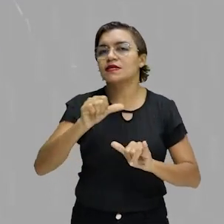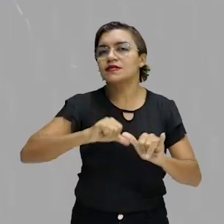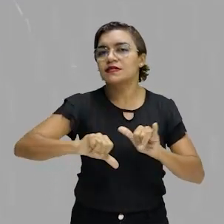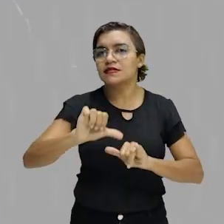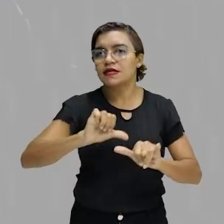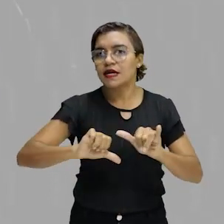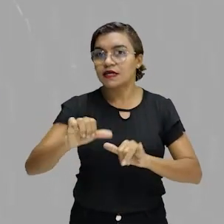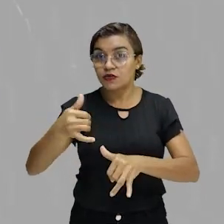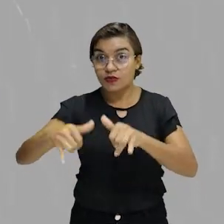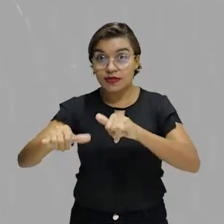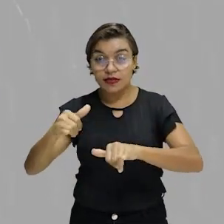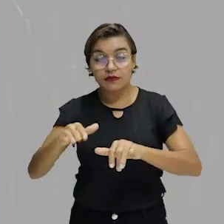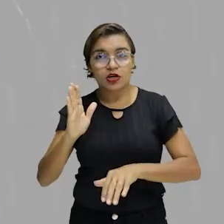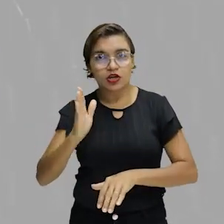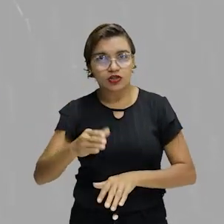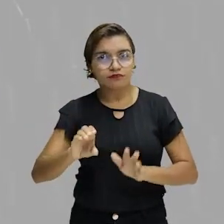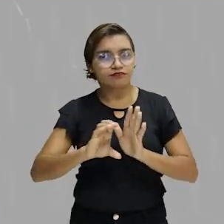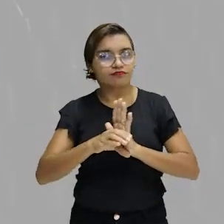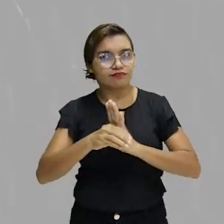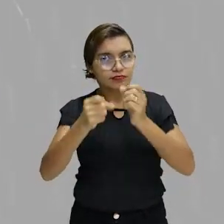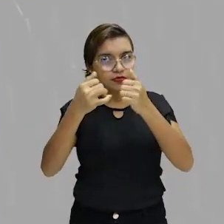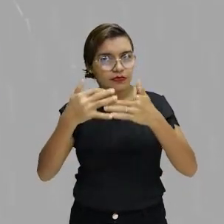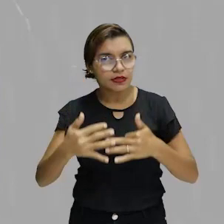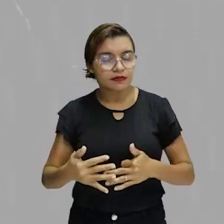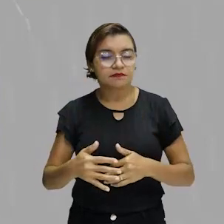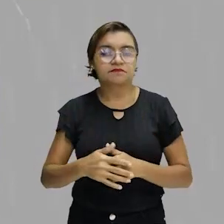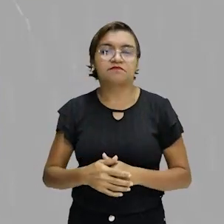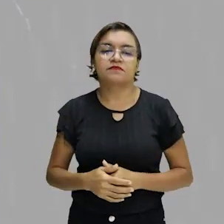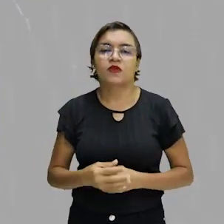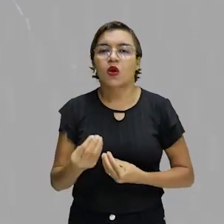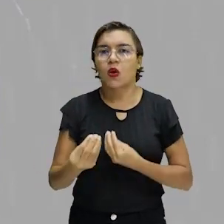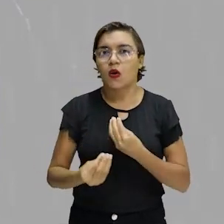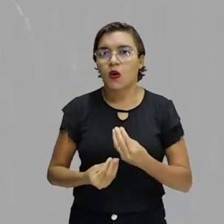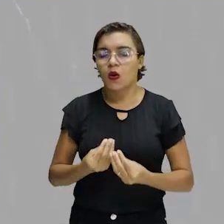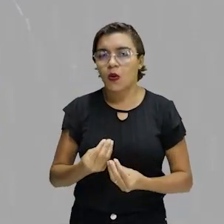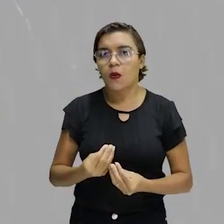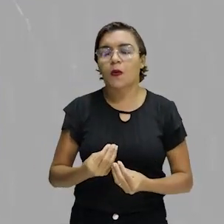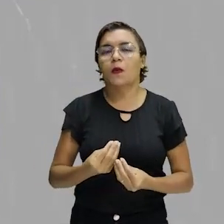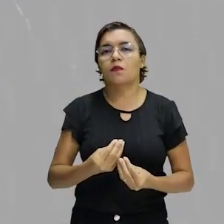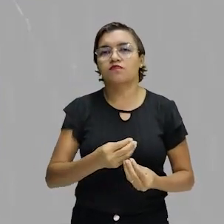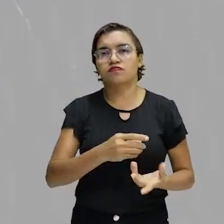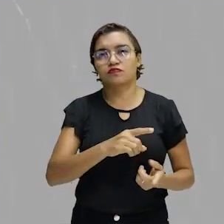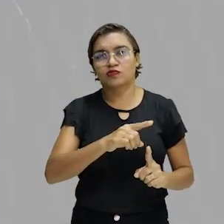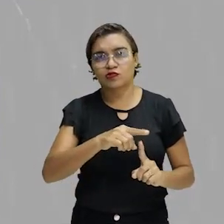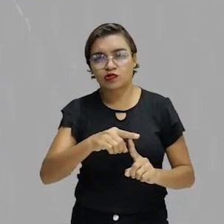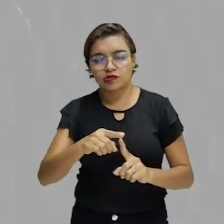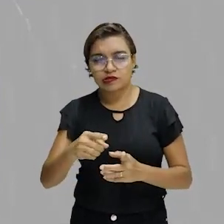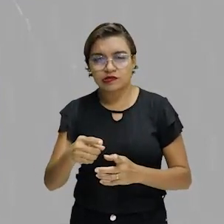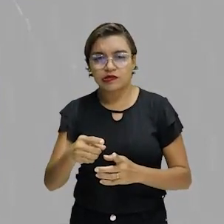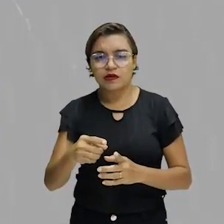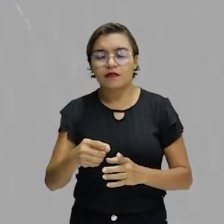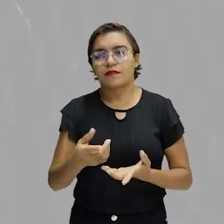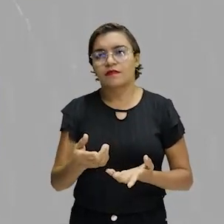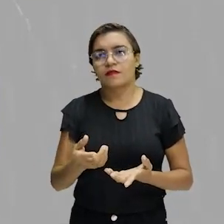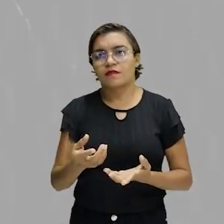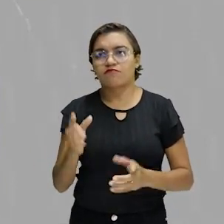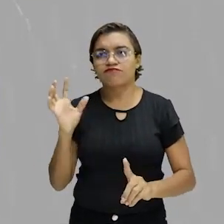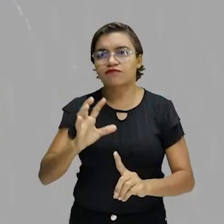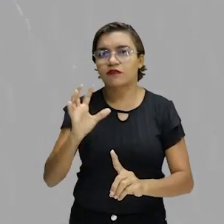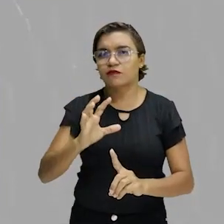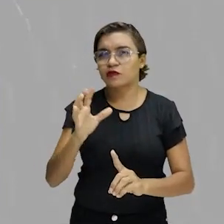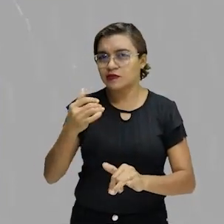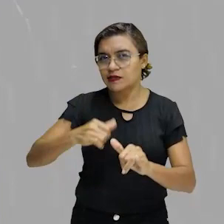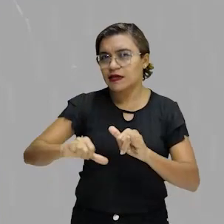de reação química Ok eh os fatores que permitem que essa reação ocorra